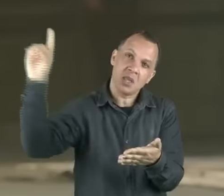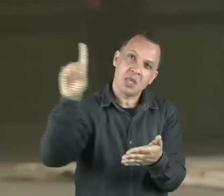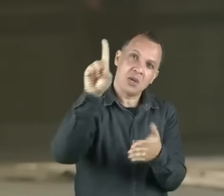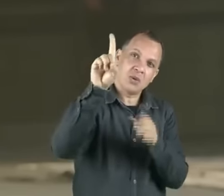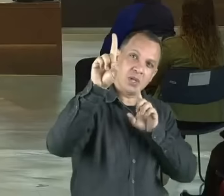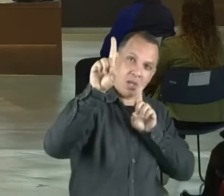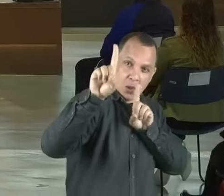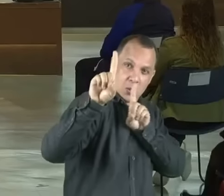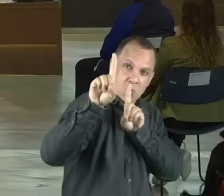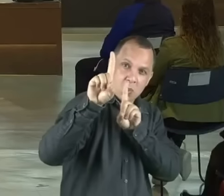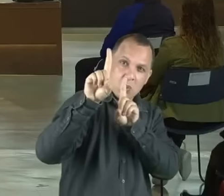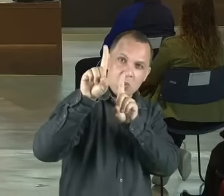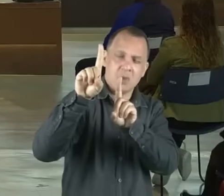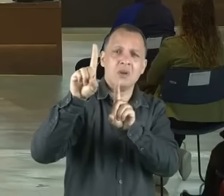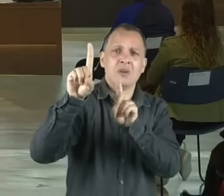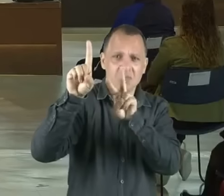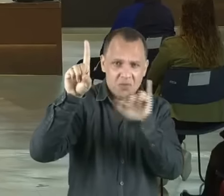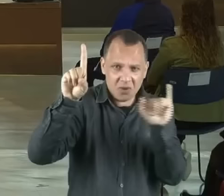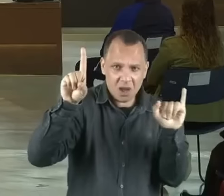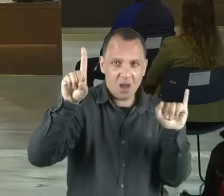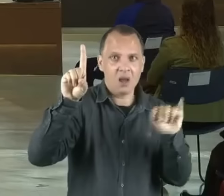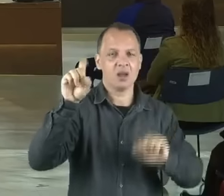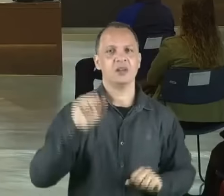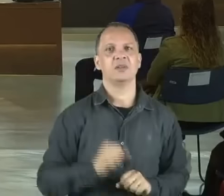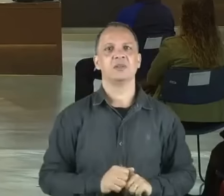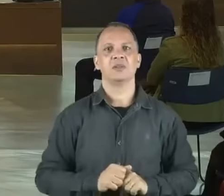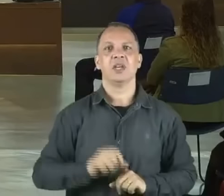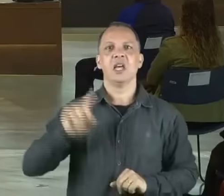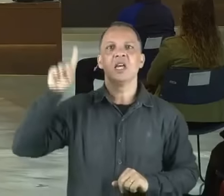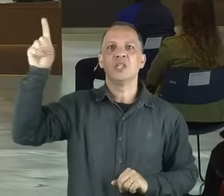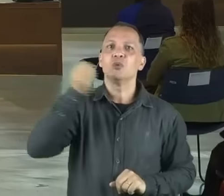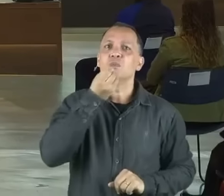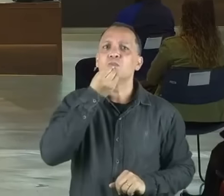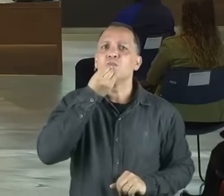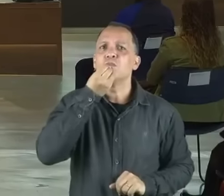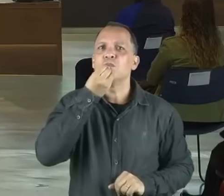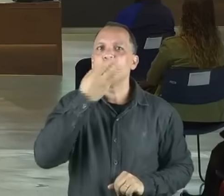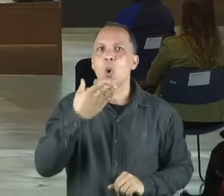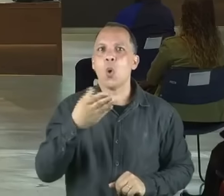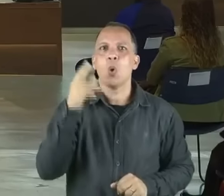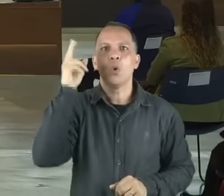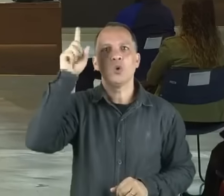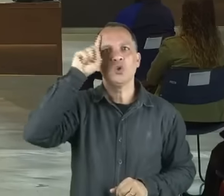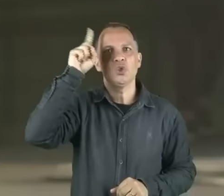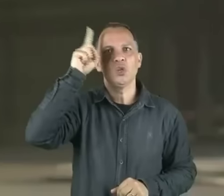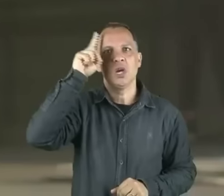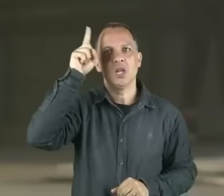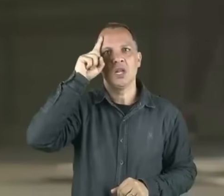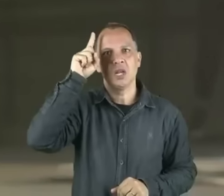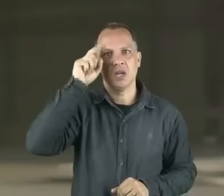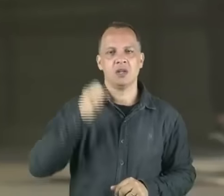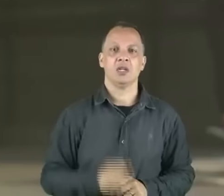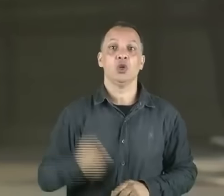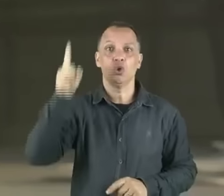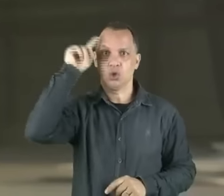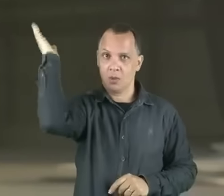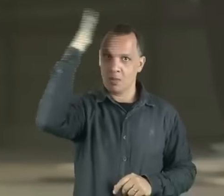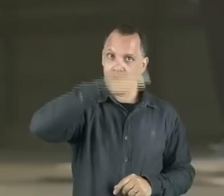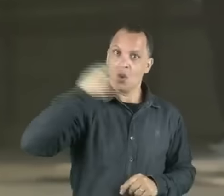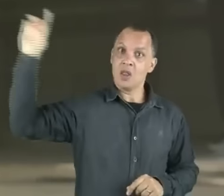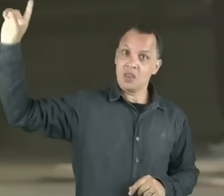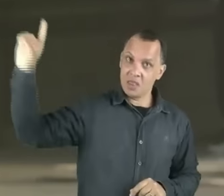morte o Senhor é contigo e o nosso bom pastor que é conosco no vale da sombra da morte ele é bom